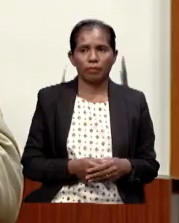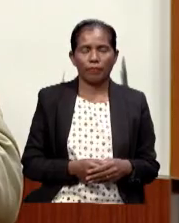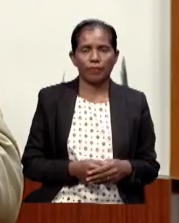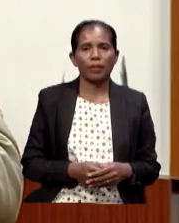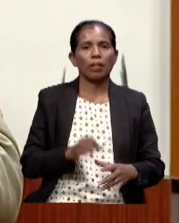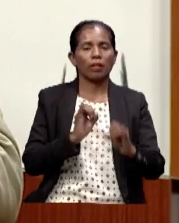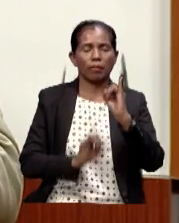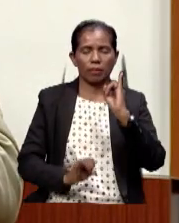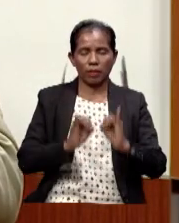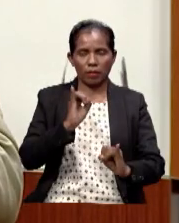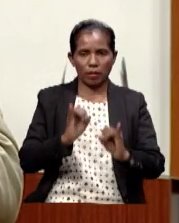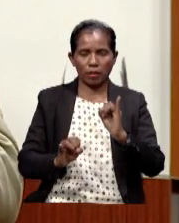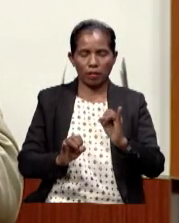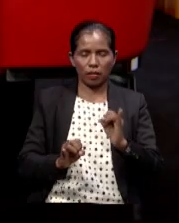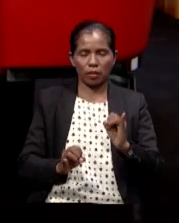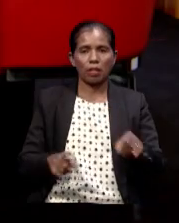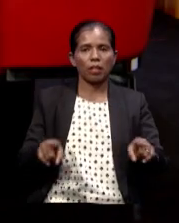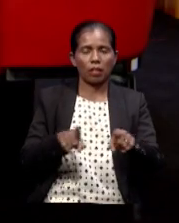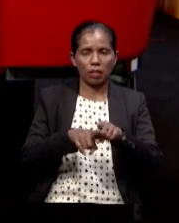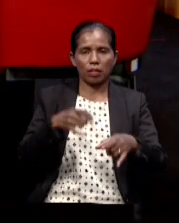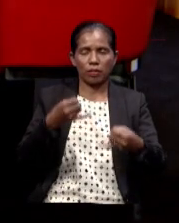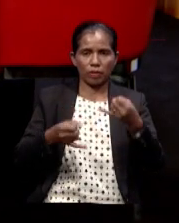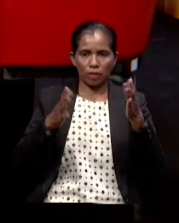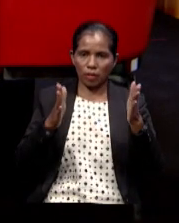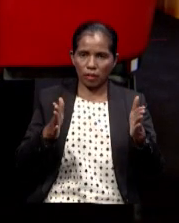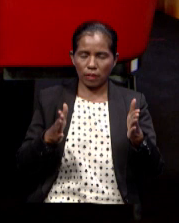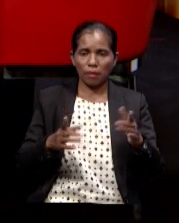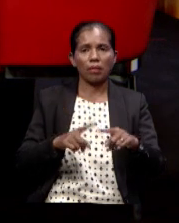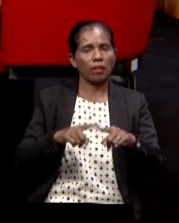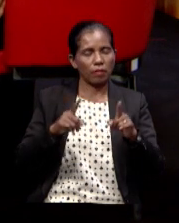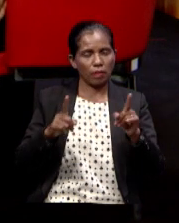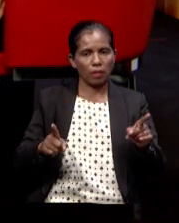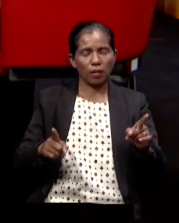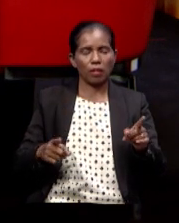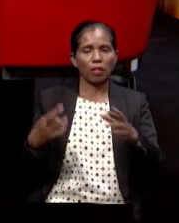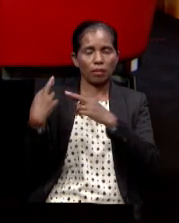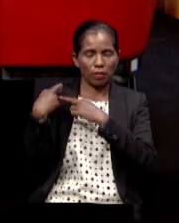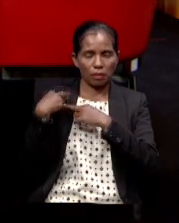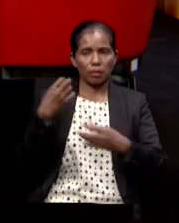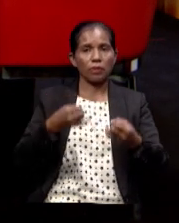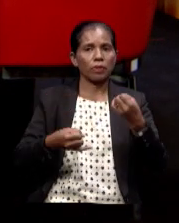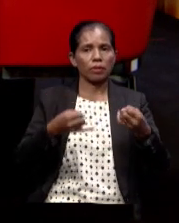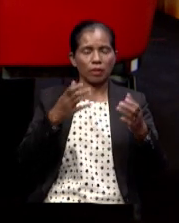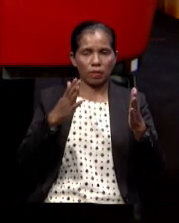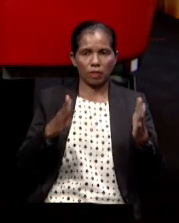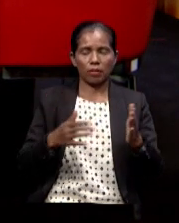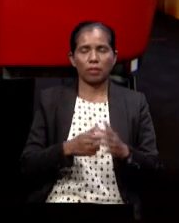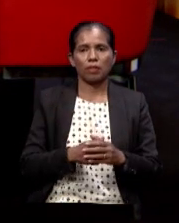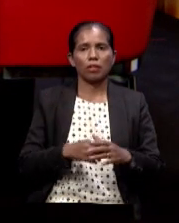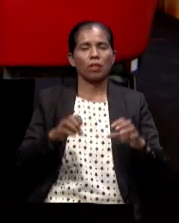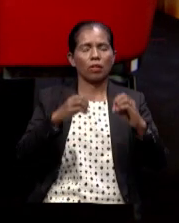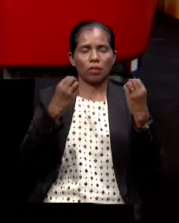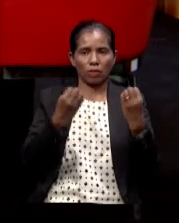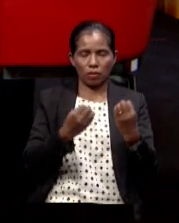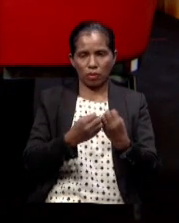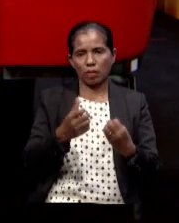independência do poder judiciário. Mas como o poder judiciário da Labara, órgão soberano e da